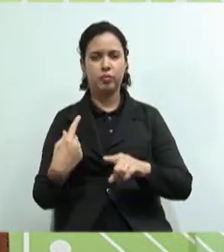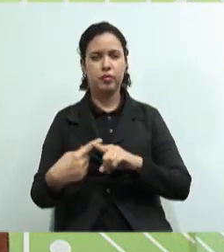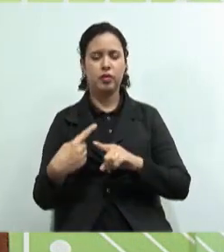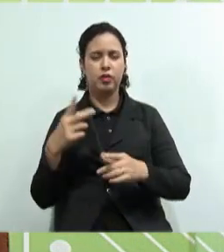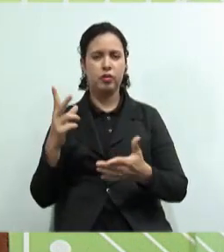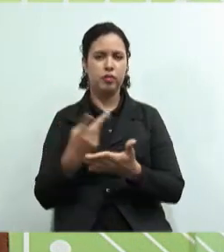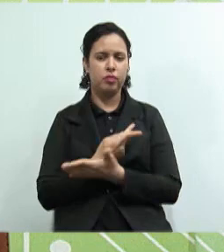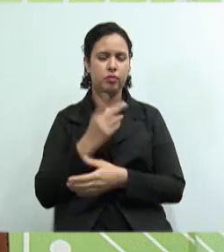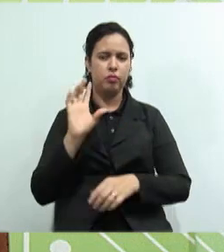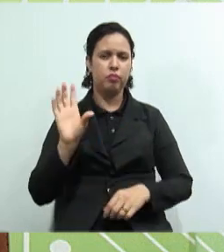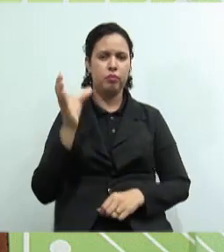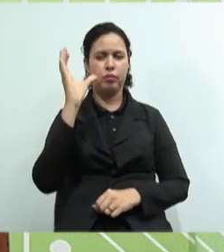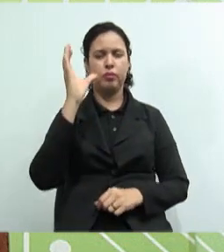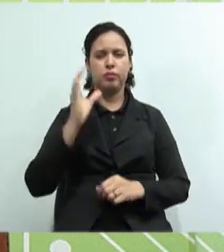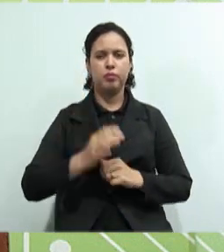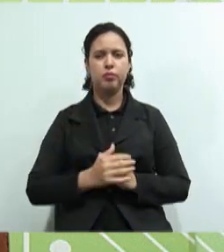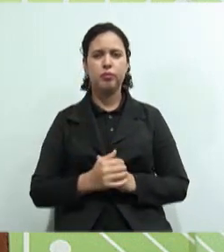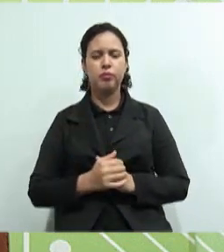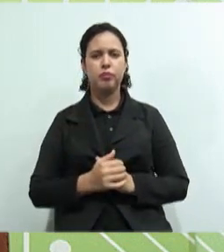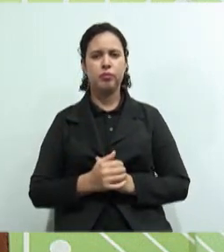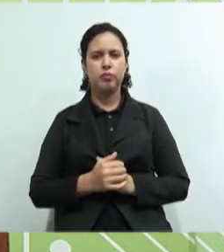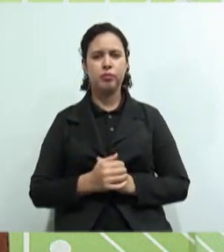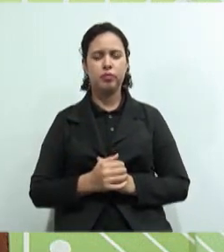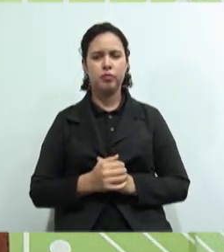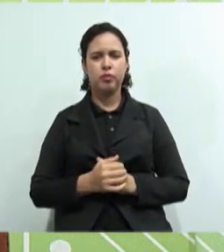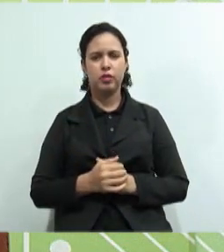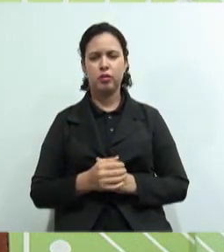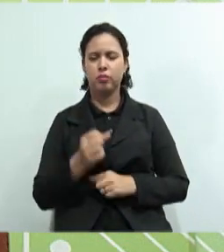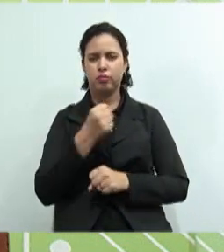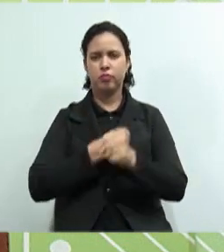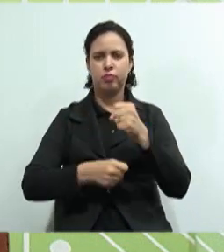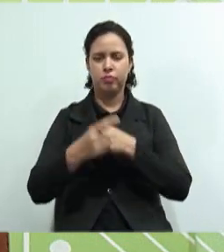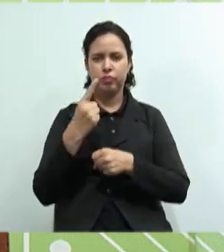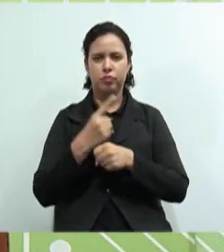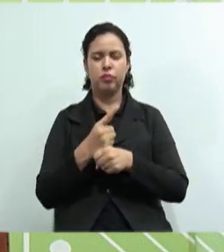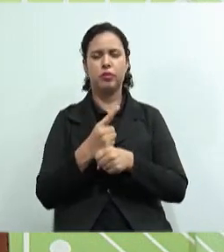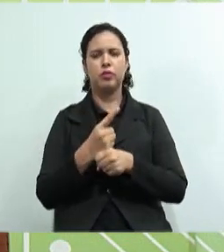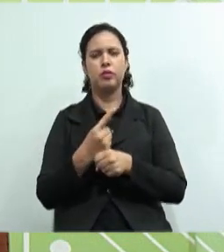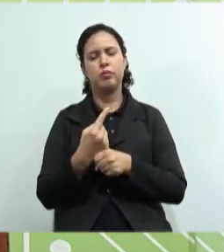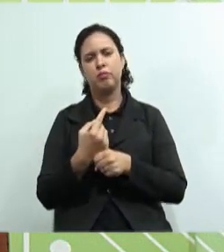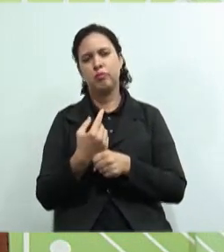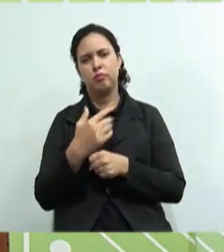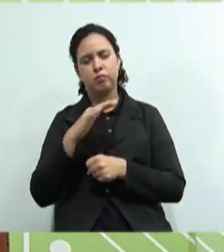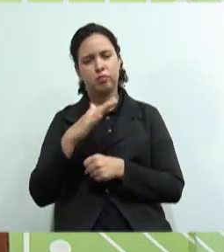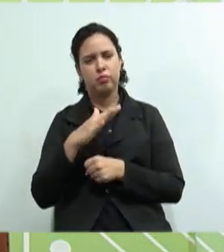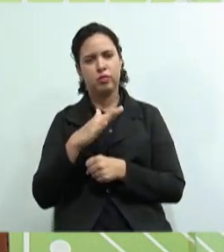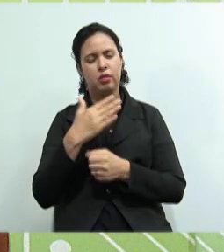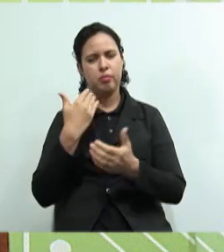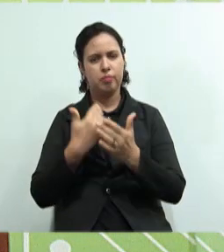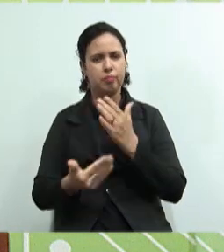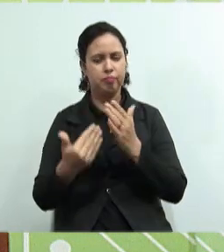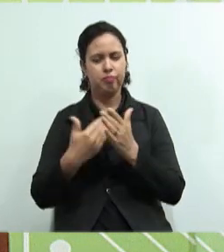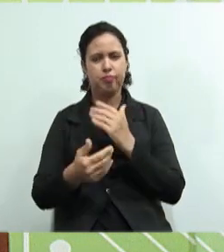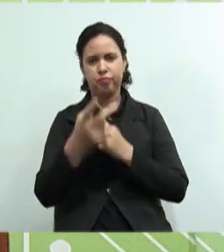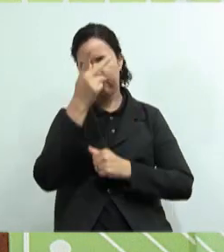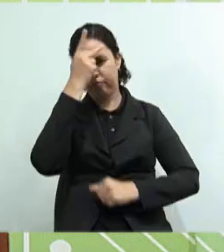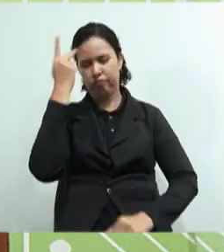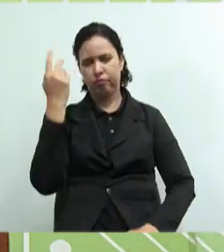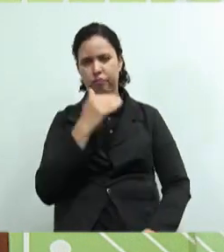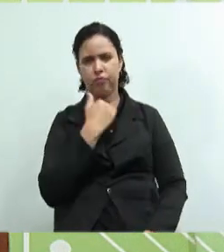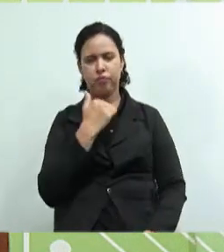essa tragédia que tem cunho humano, né, fatalidades humanas e esse impacto ambiental na sua